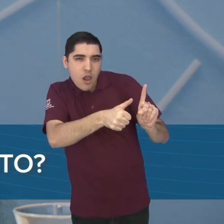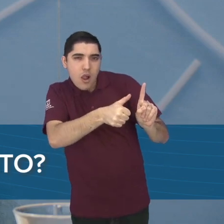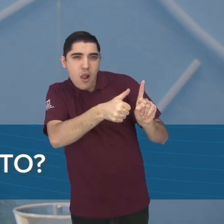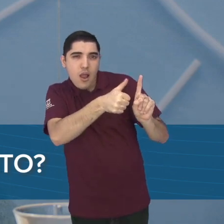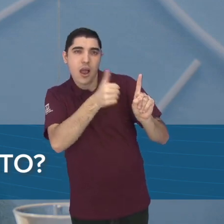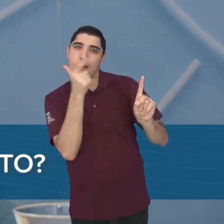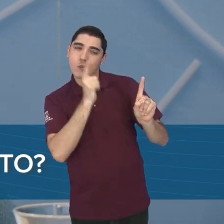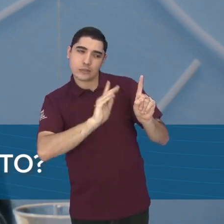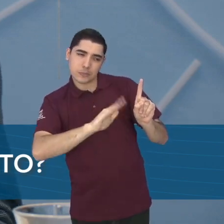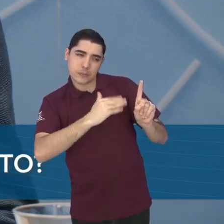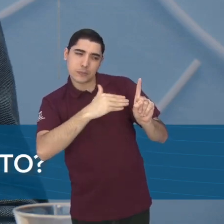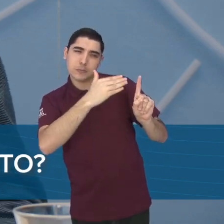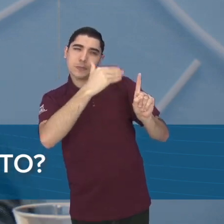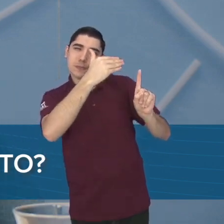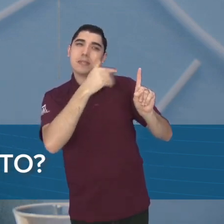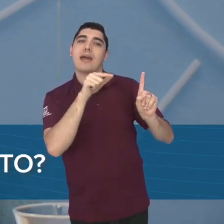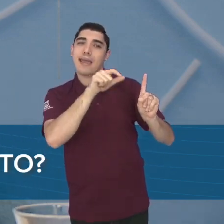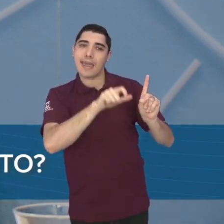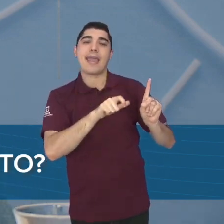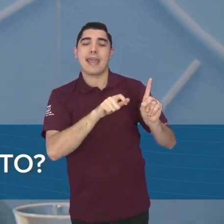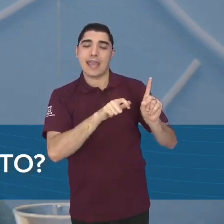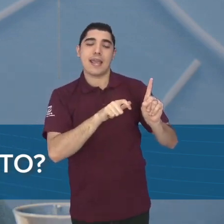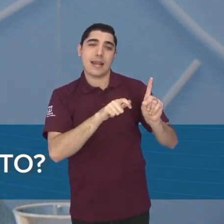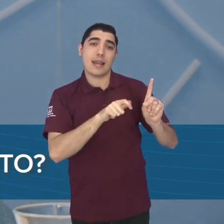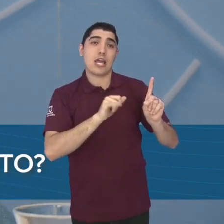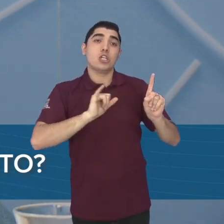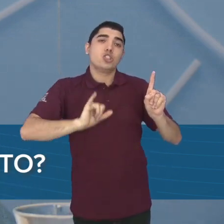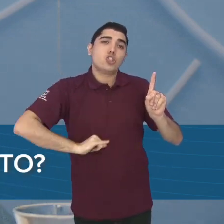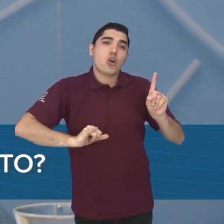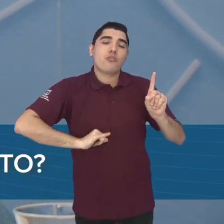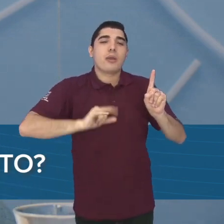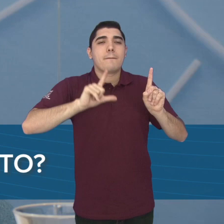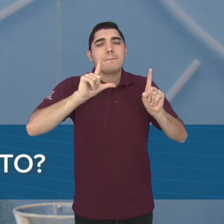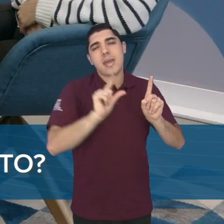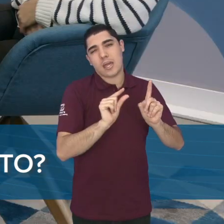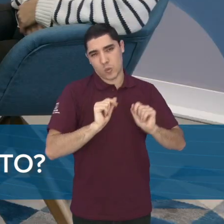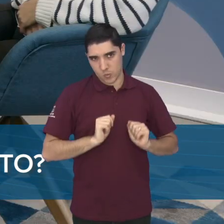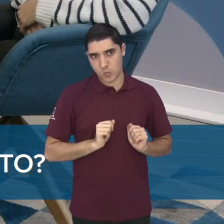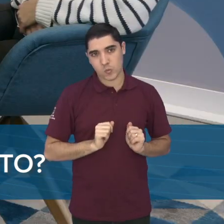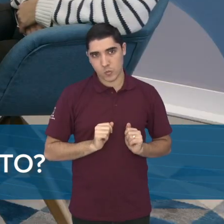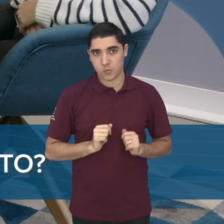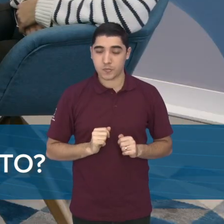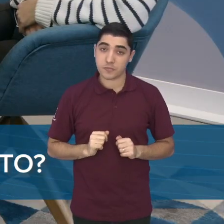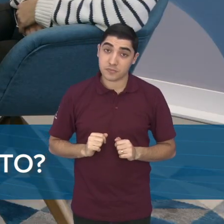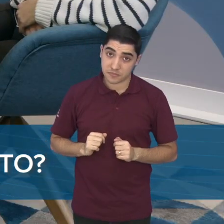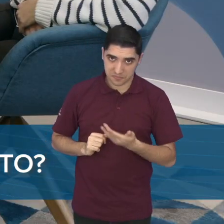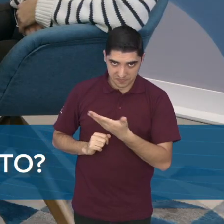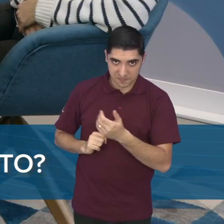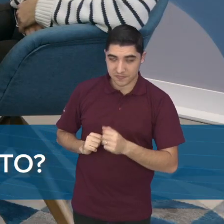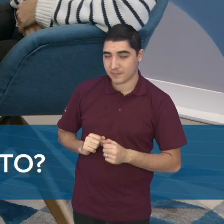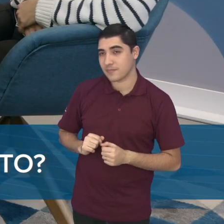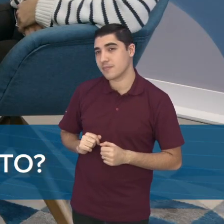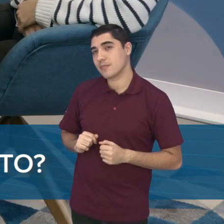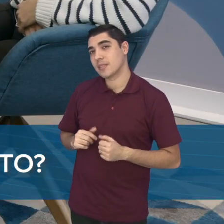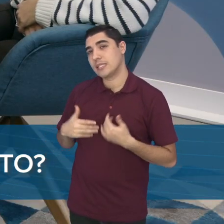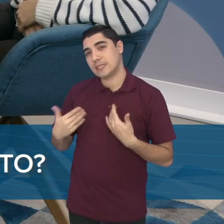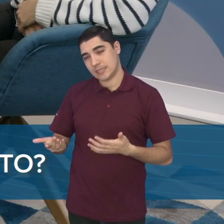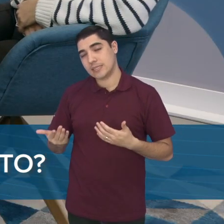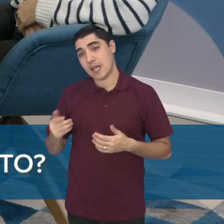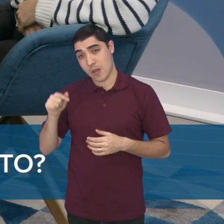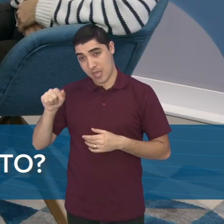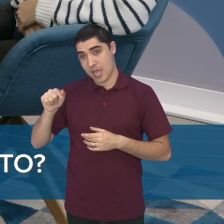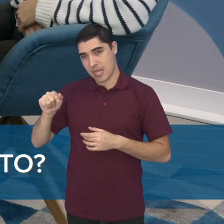enfim, conseguir elaborar mesmo as questões, né, sofrer menos, talvez, né? Cris? Eu acho que esse processo, né,